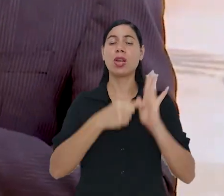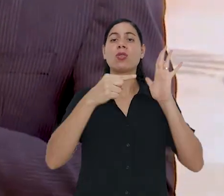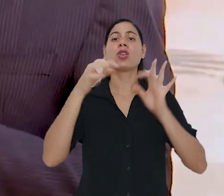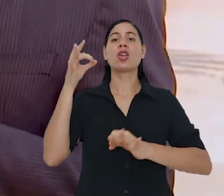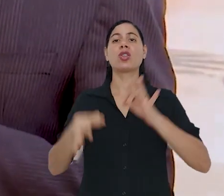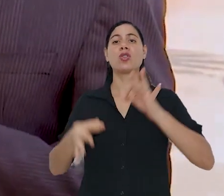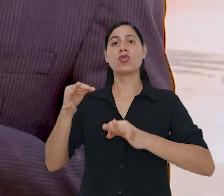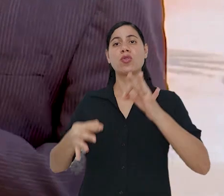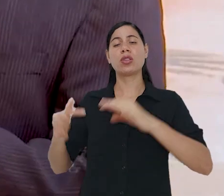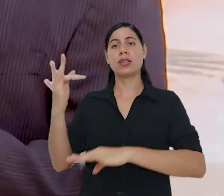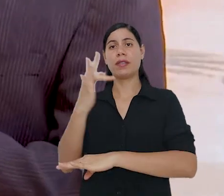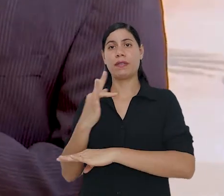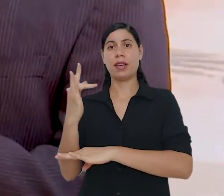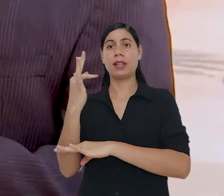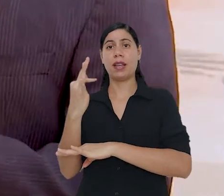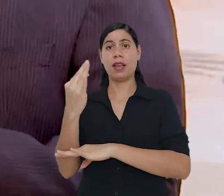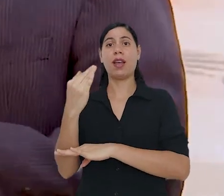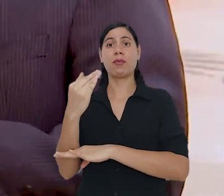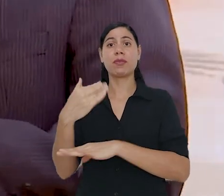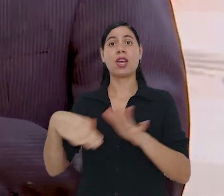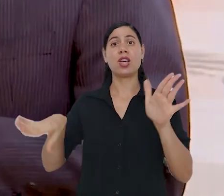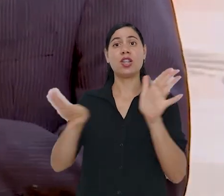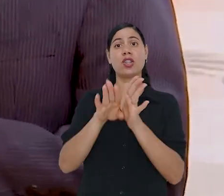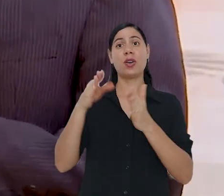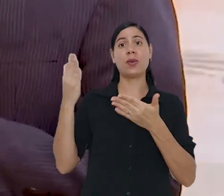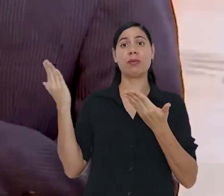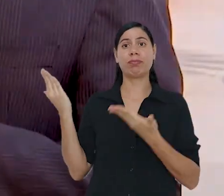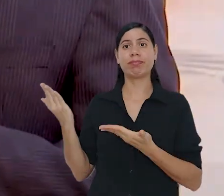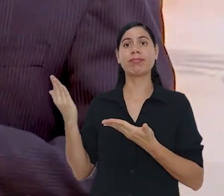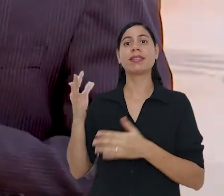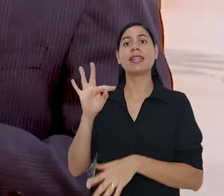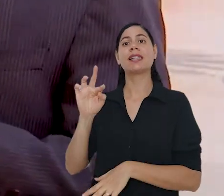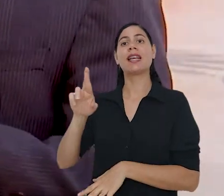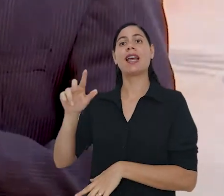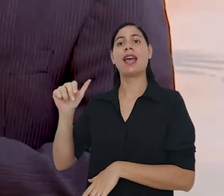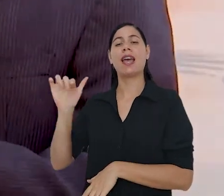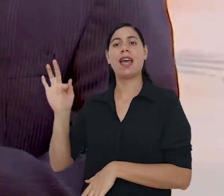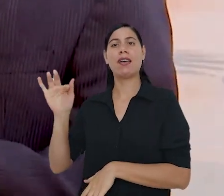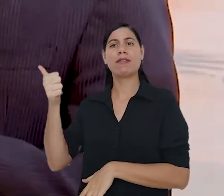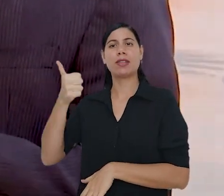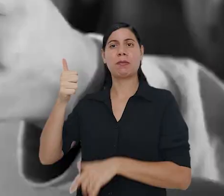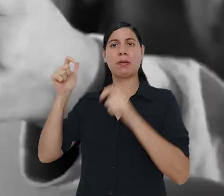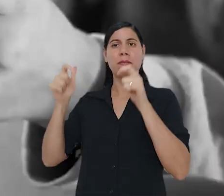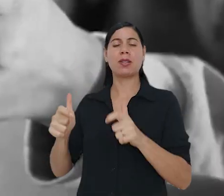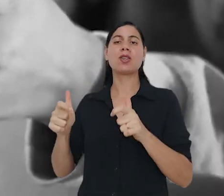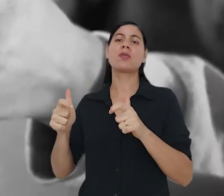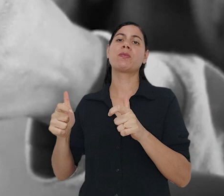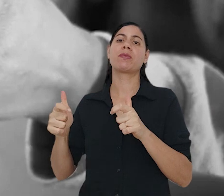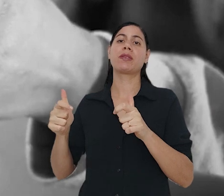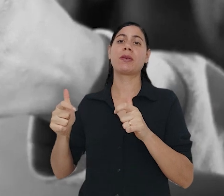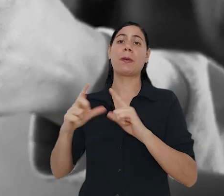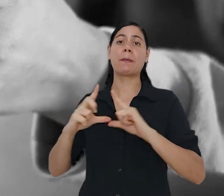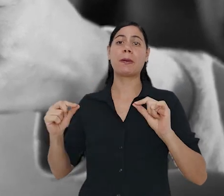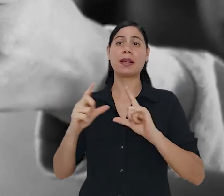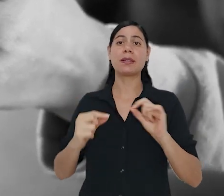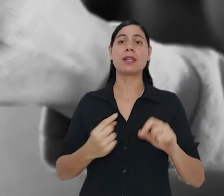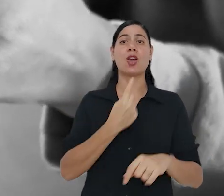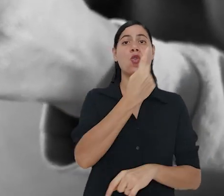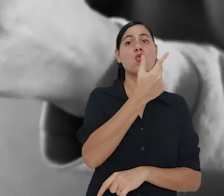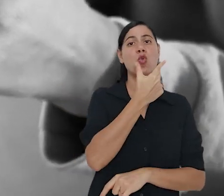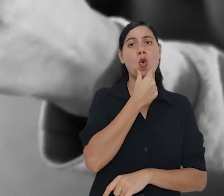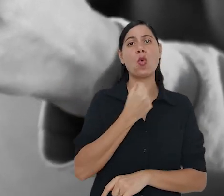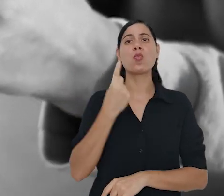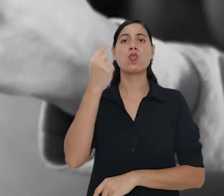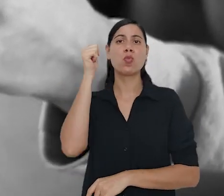Justiça Federal e acabou vindo parar aqui, no TRF da Primeira Região, em Brasília. Um homem e uma mulher